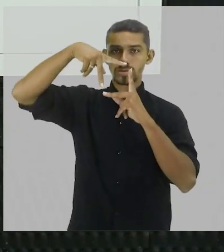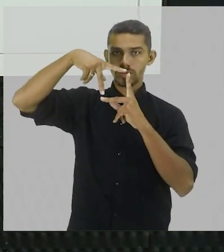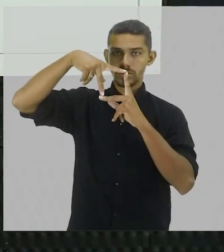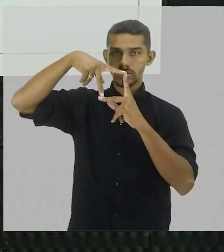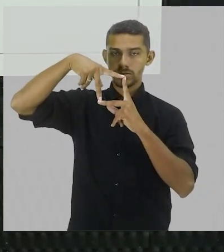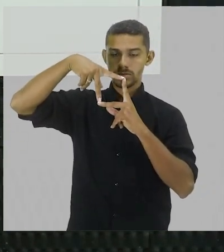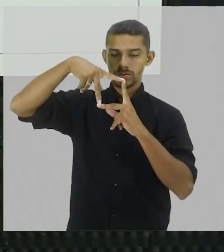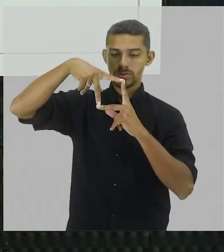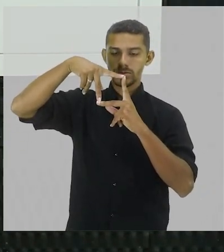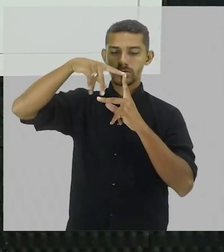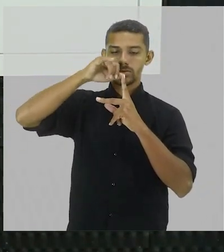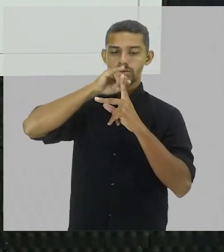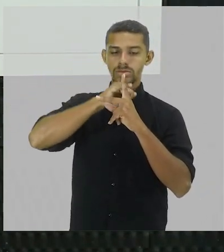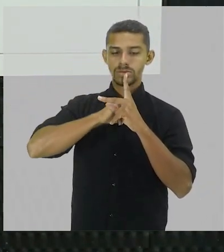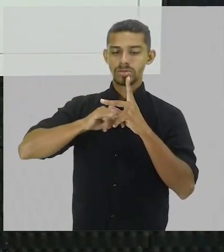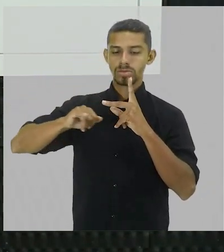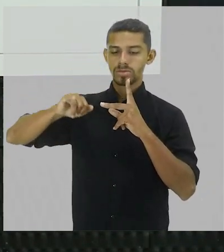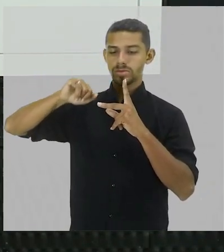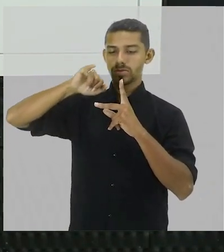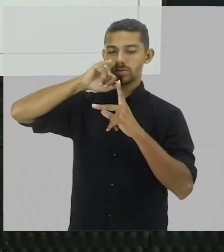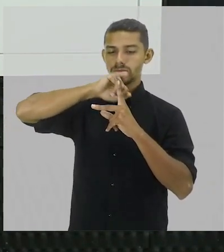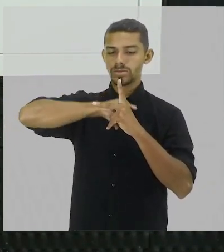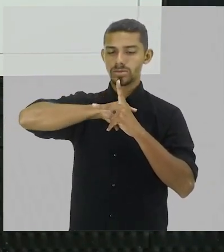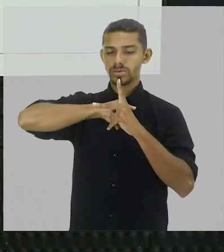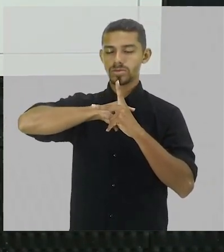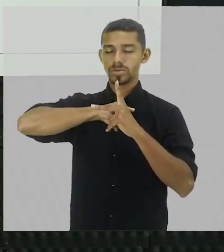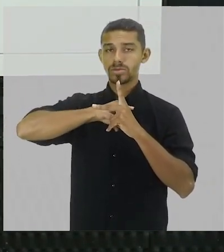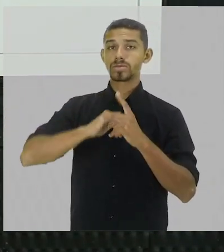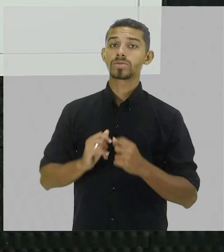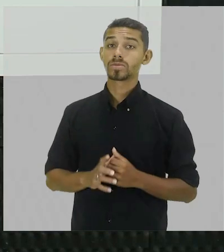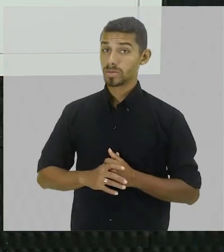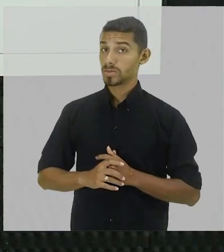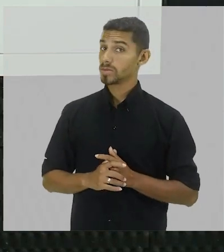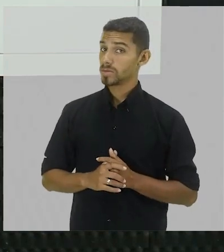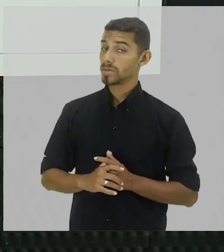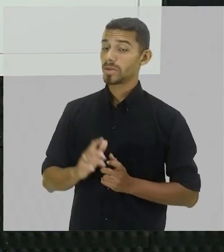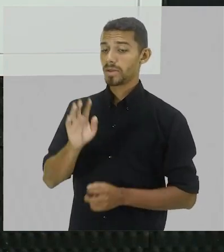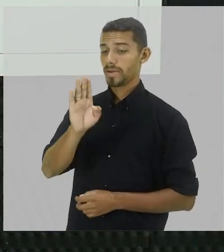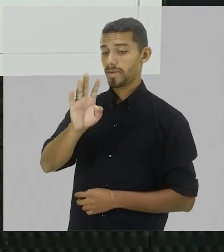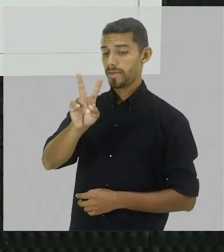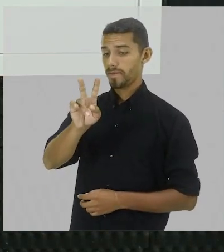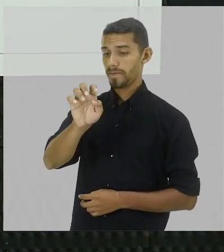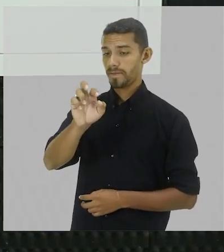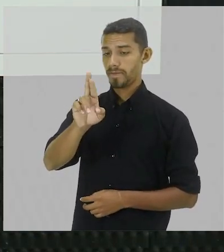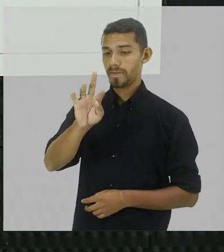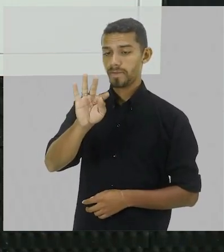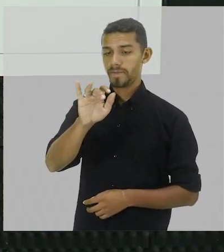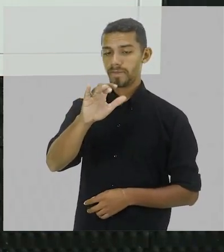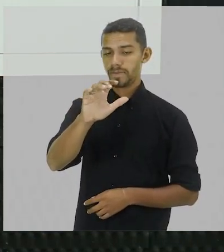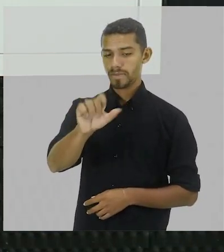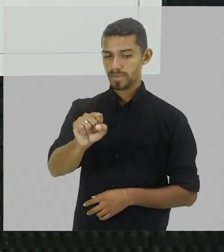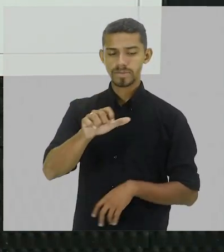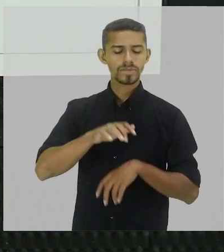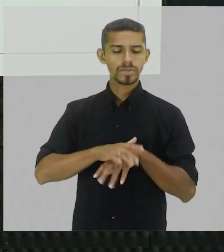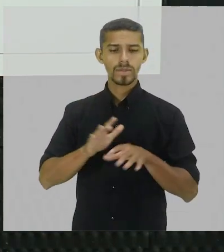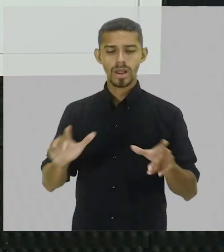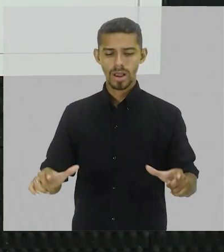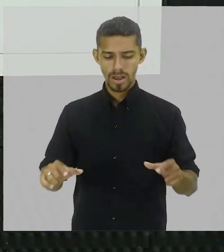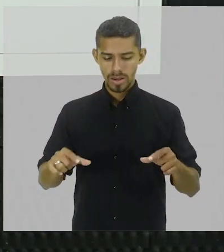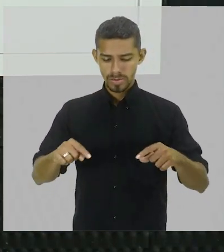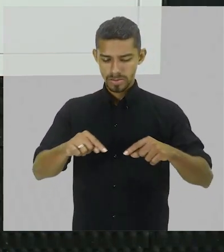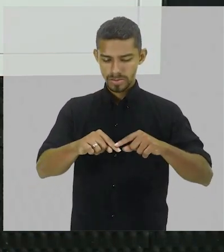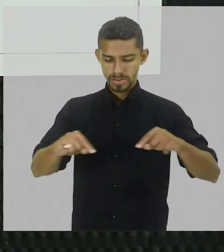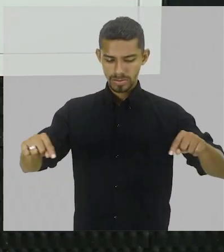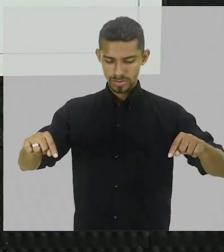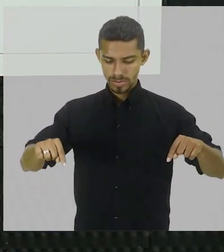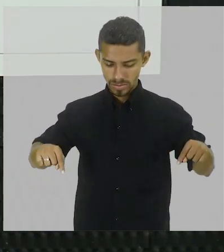inscrita na circunferência. Então, os vértices da base, ele coincide com os pontos da